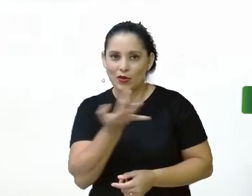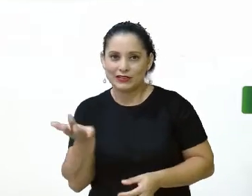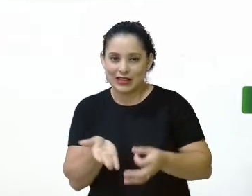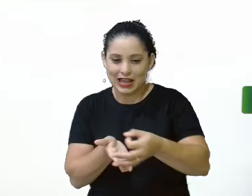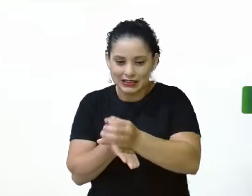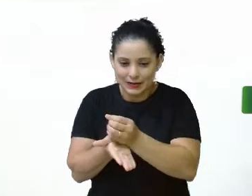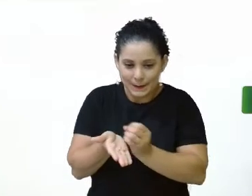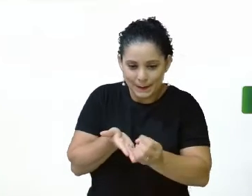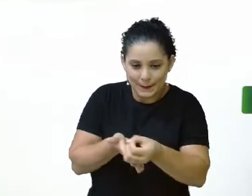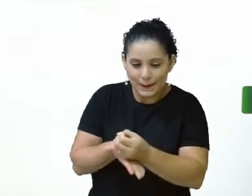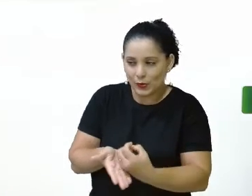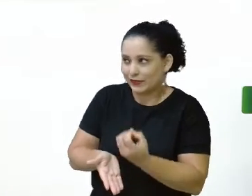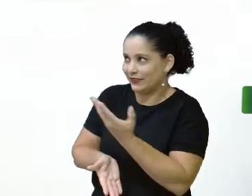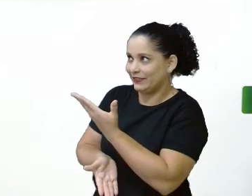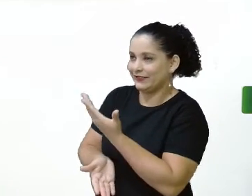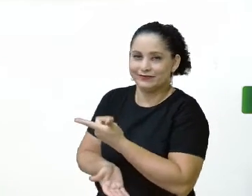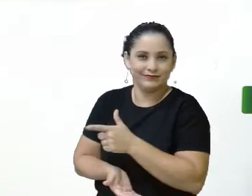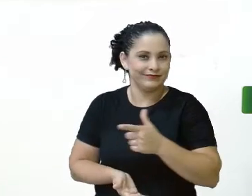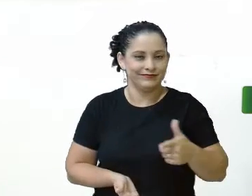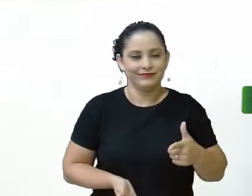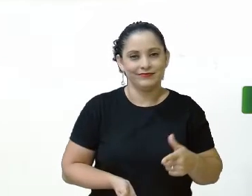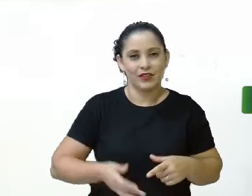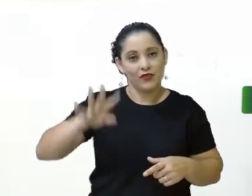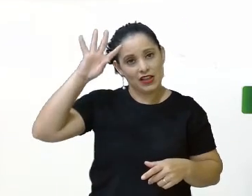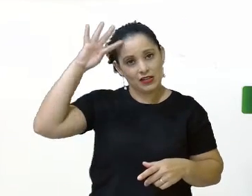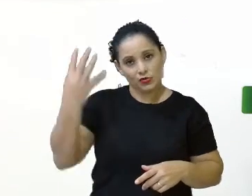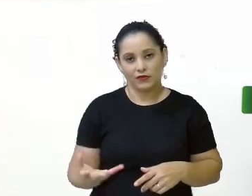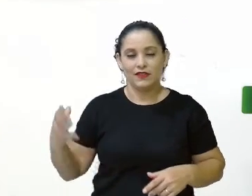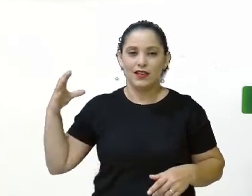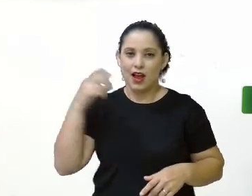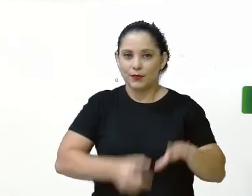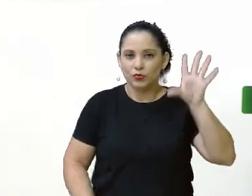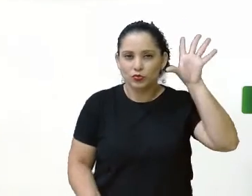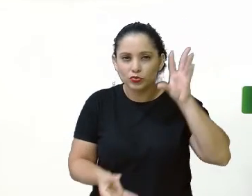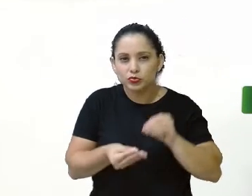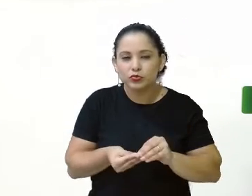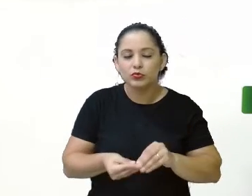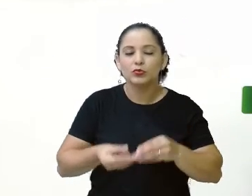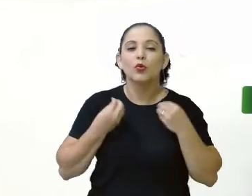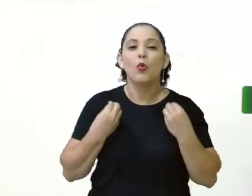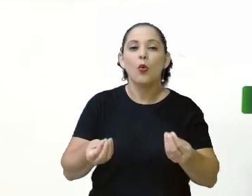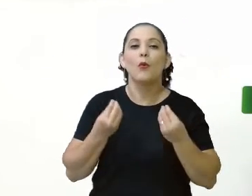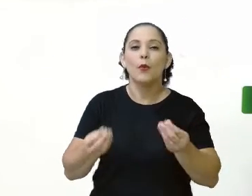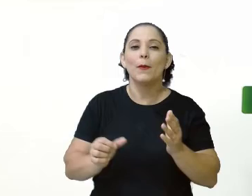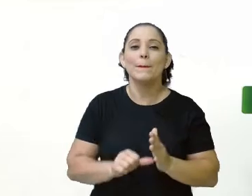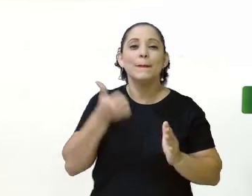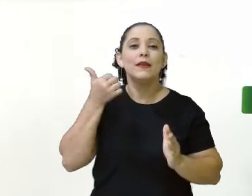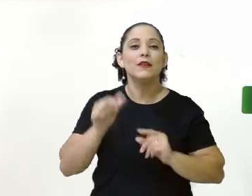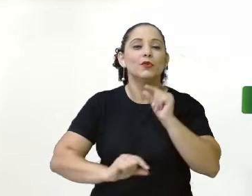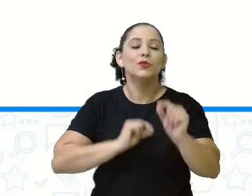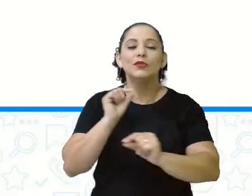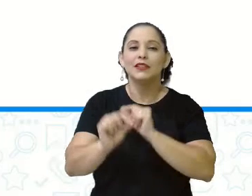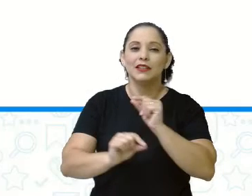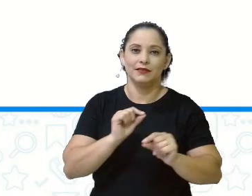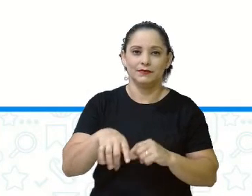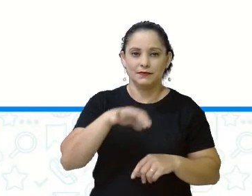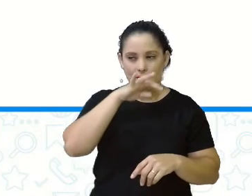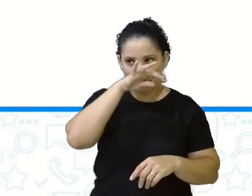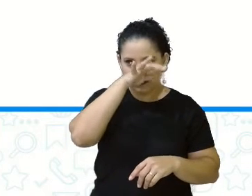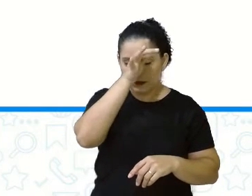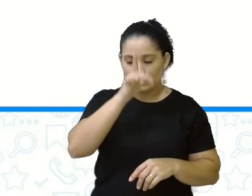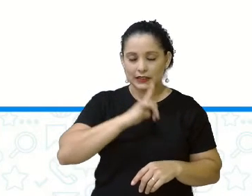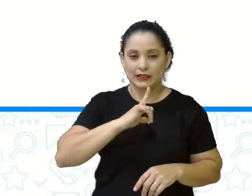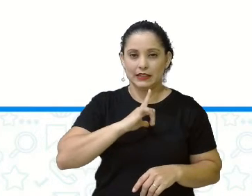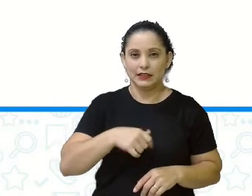mancala. Então, a gente vai resolver direto. Como é que a gente vai fazer primeiro? A gente não está na casa